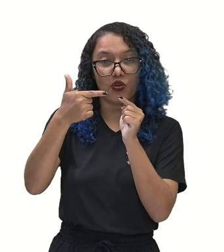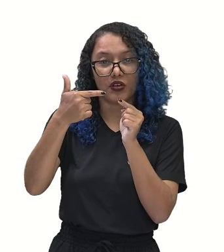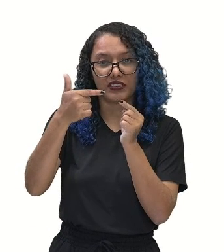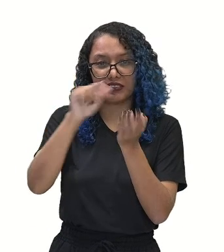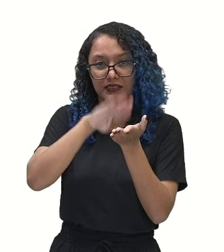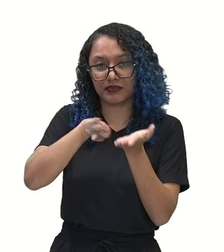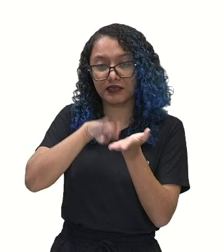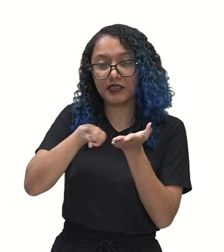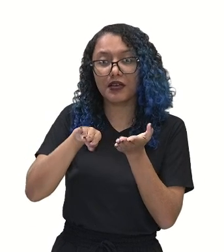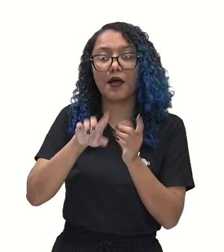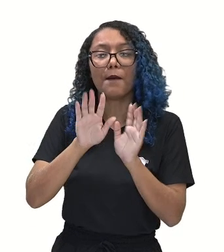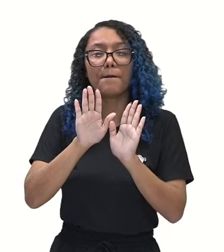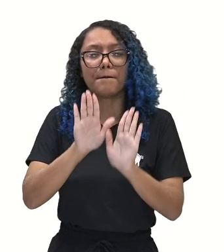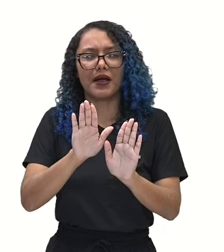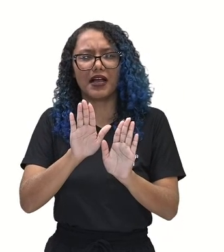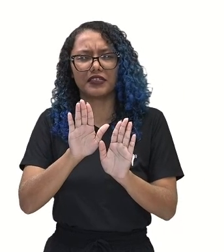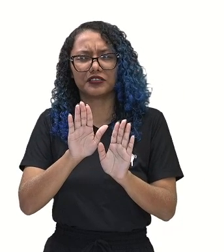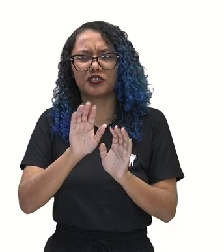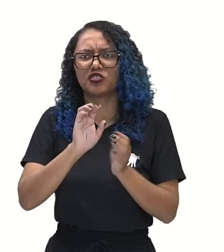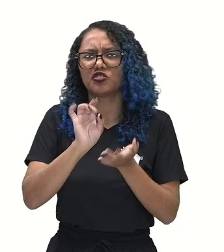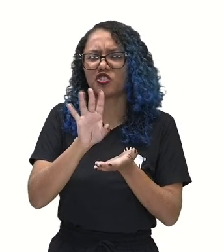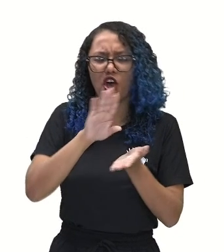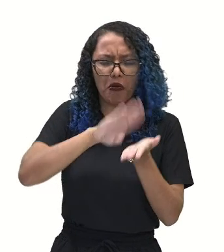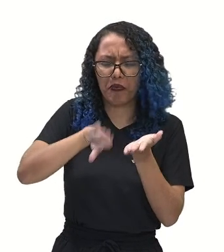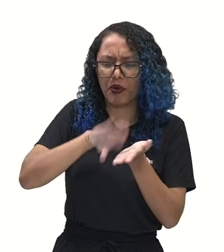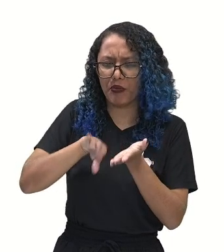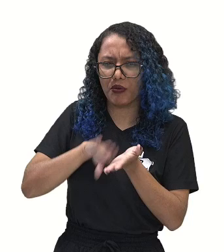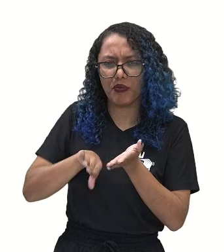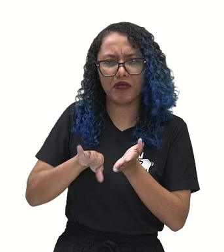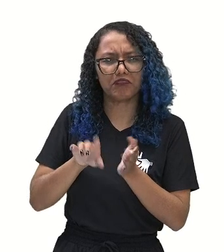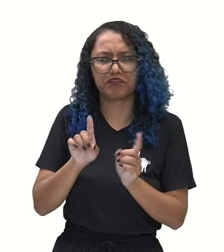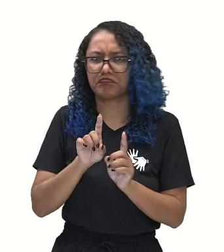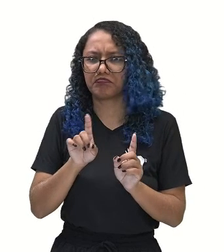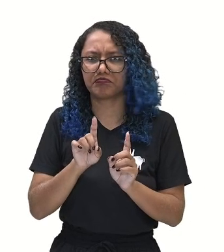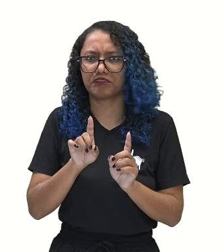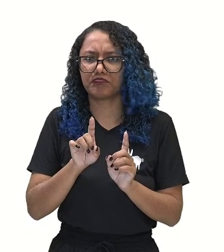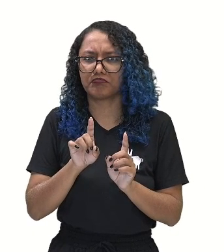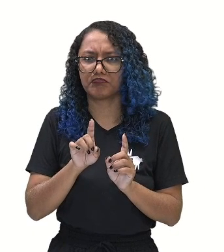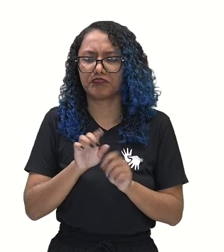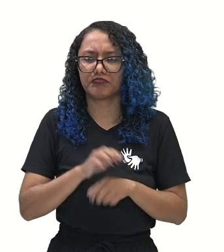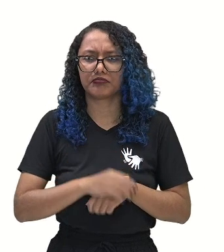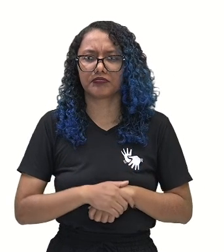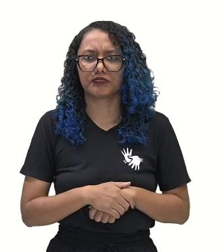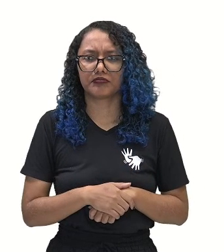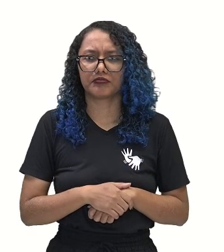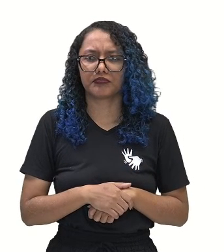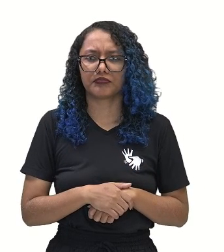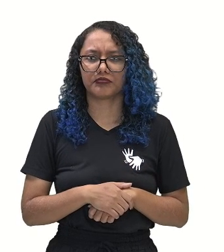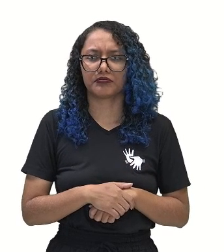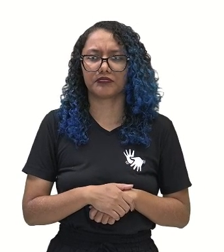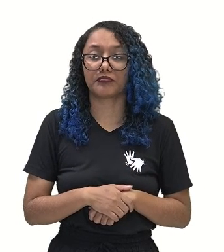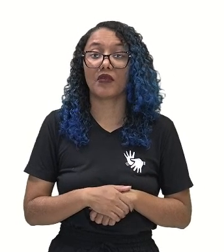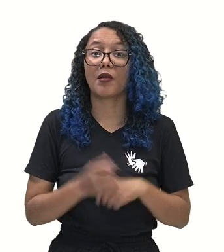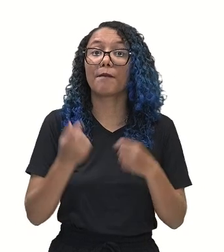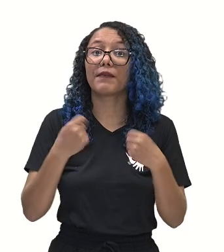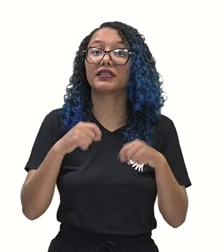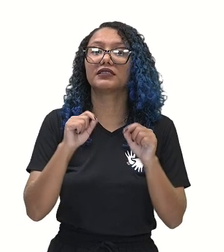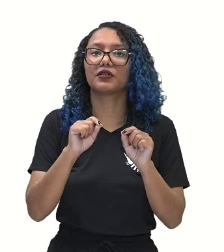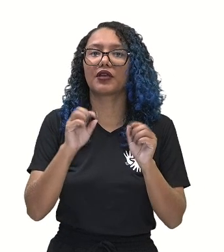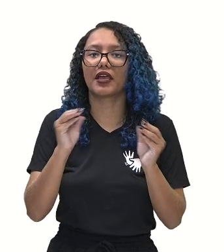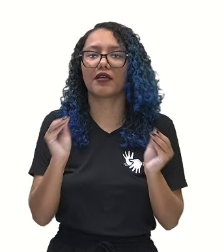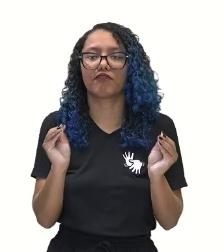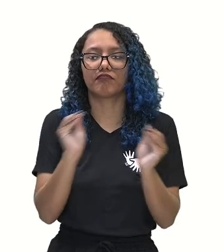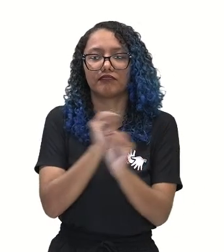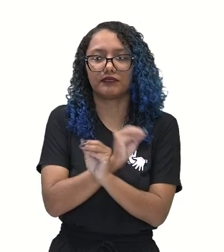2. Mas, para tirar esse expoente 2, eu não posso simplesmente apagar, não é isso? Ele tem que passar para o